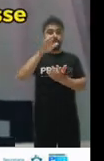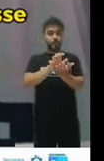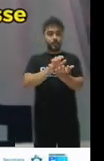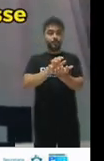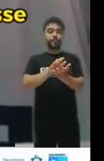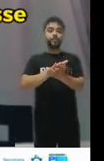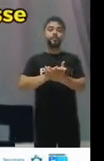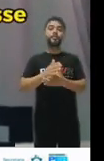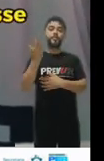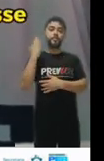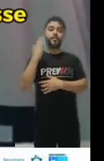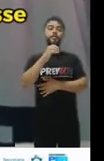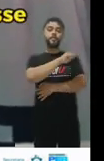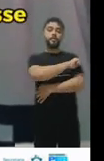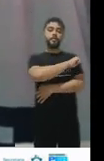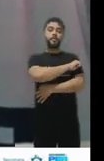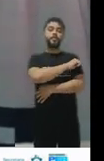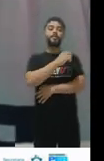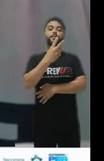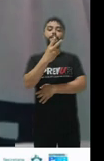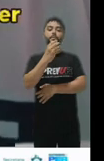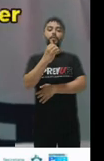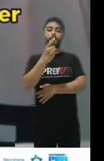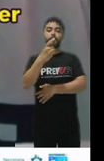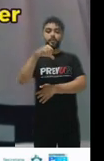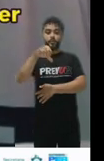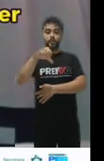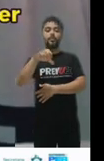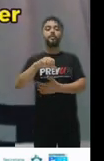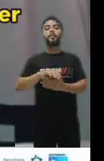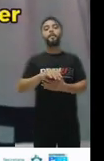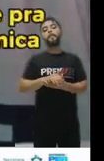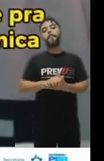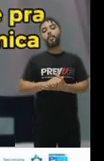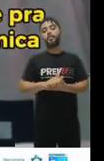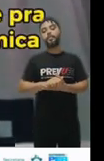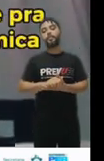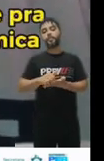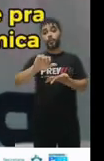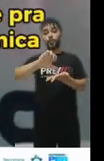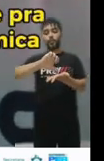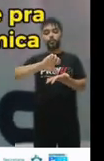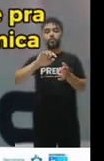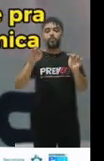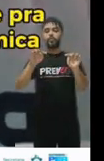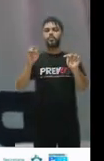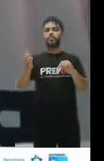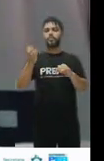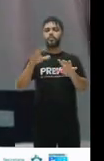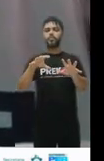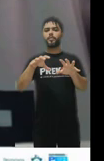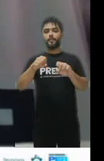e fui aluno em 2019 desse mesmo polo. Esse polo, podemos dizer assim, que foi muito importante para minha formação